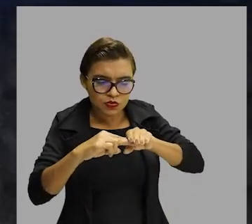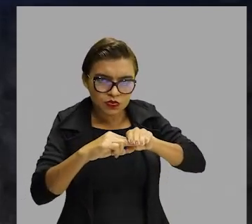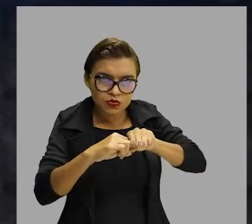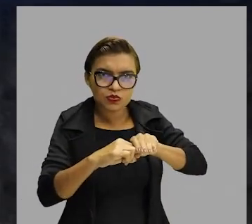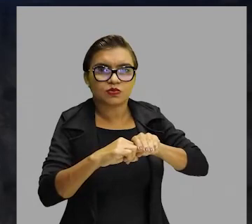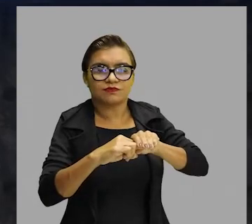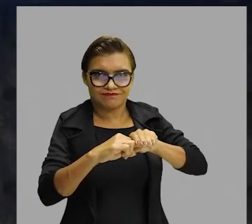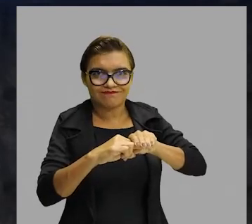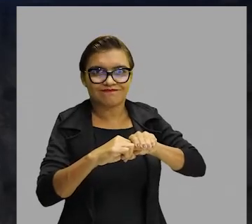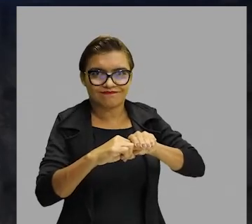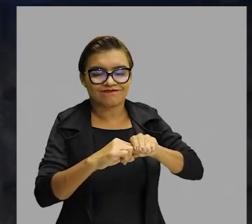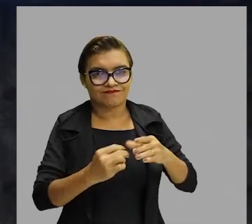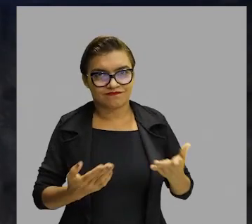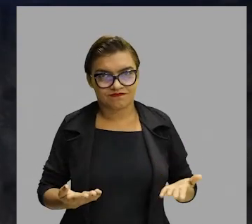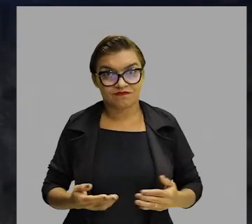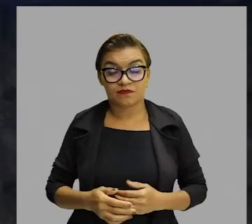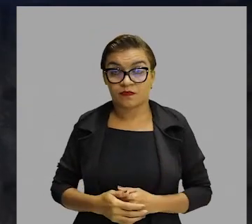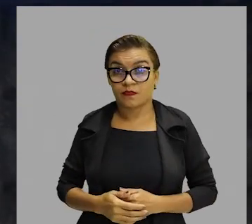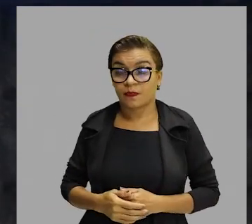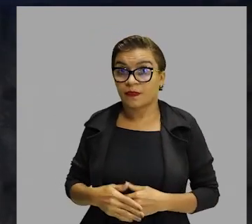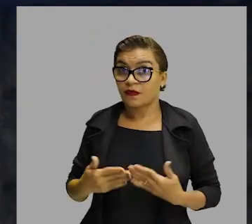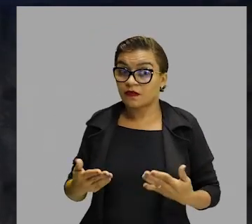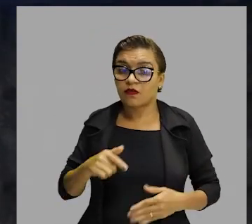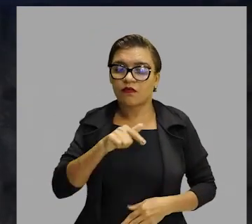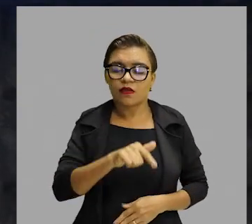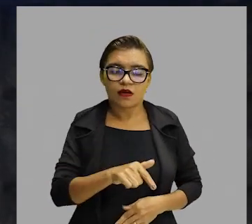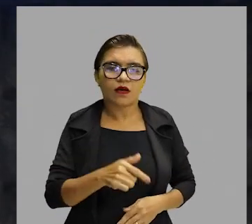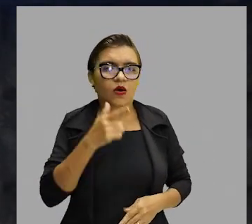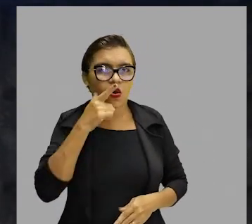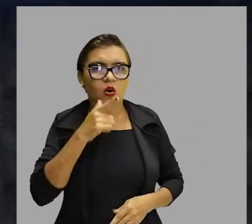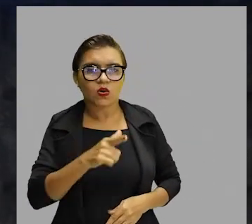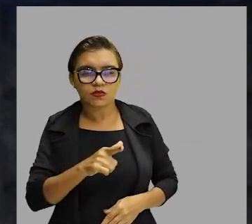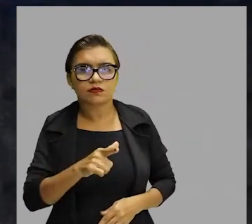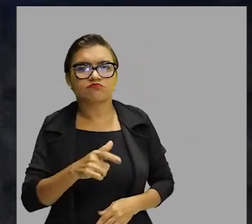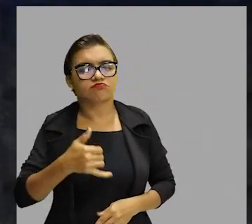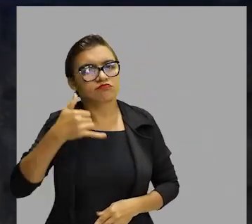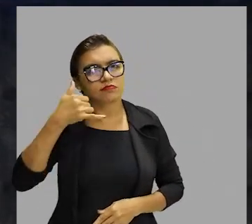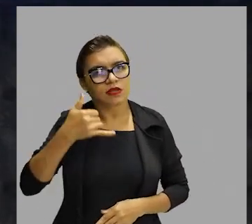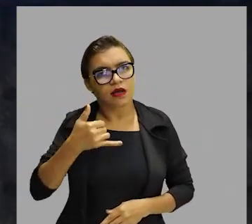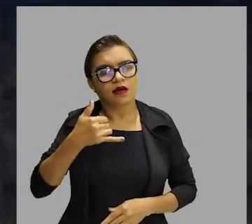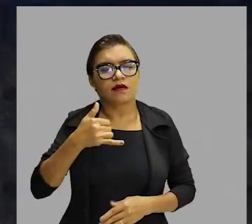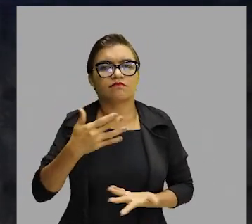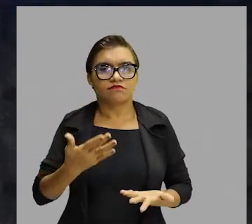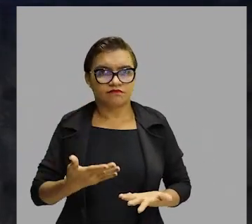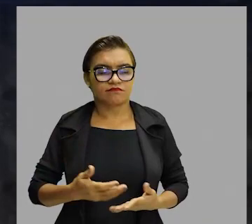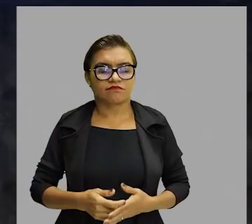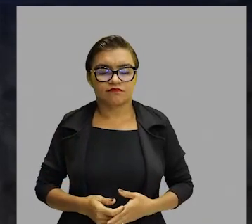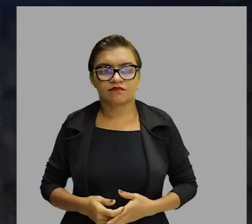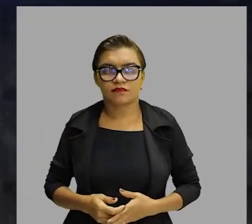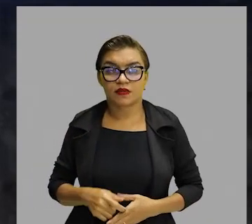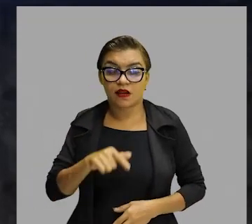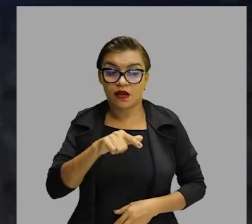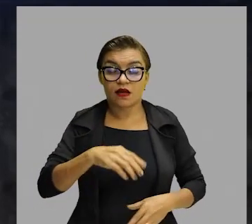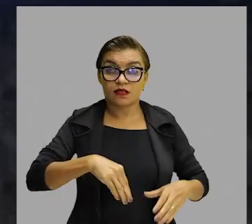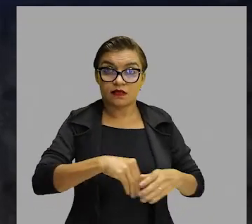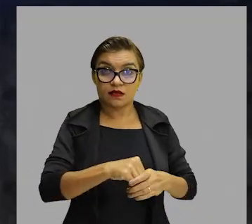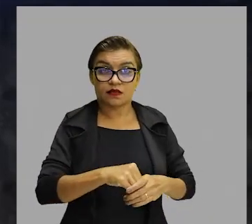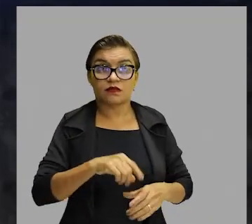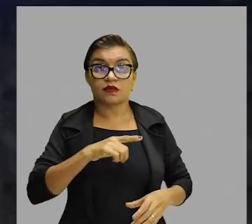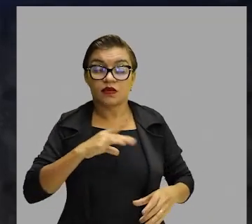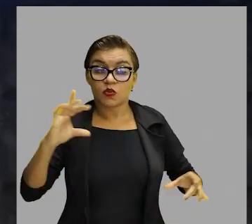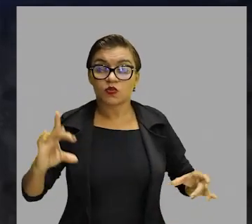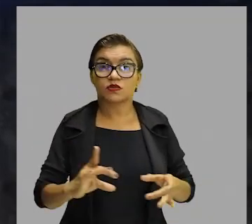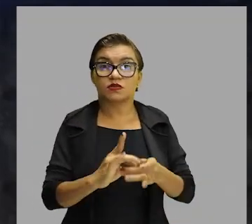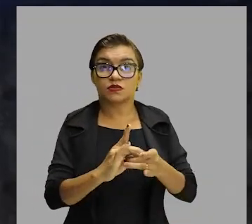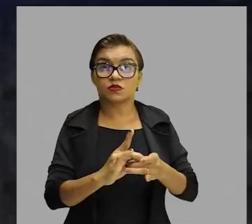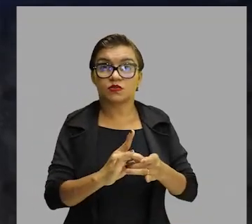A operadora de celular, por exemplo. Então, dali o celular ele consegue realizar algumas funções, porque dentro daquele chip tem um circuitozinho integrado, certo?